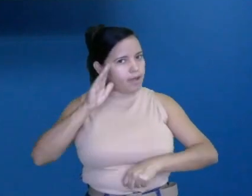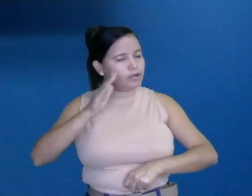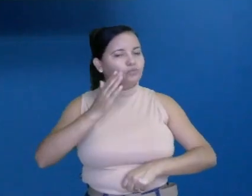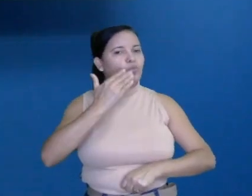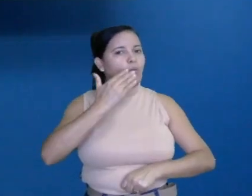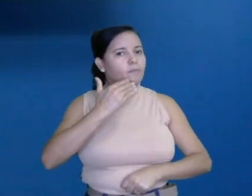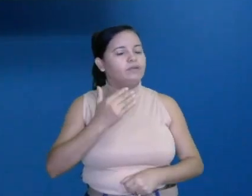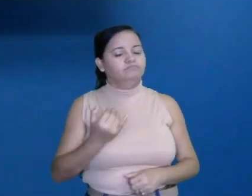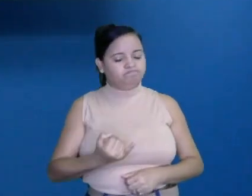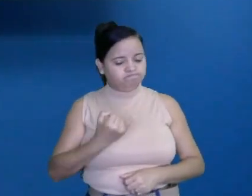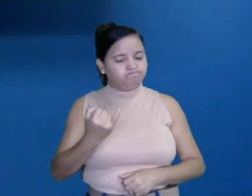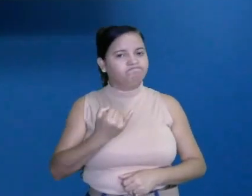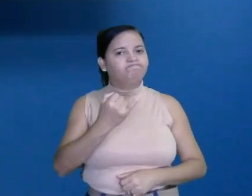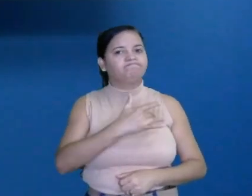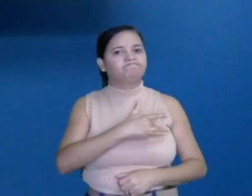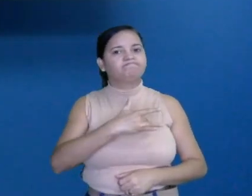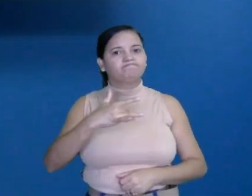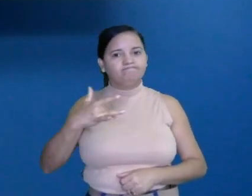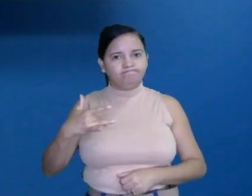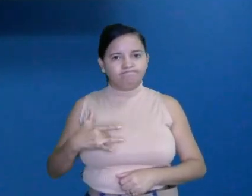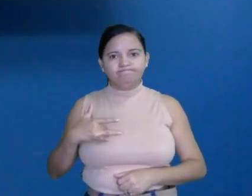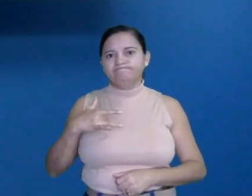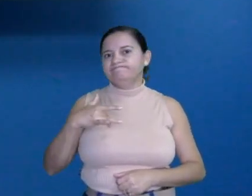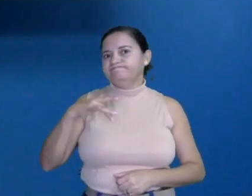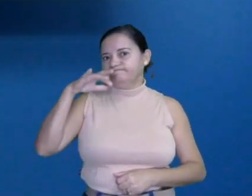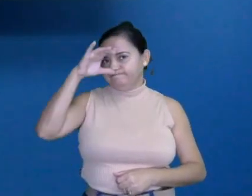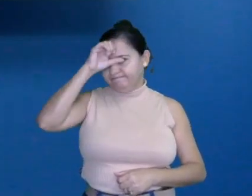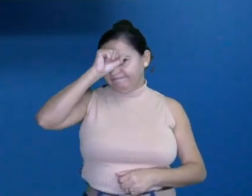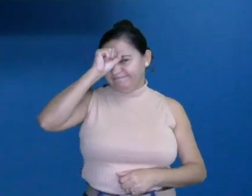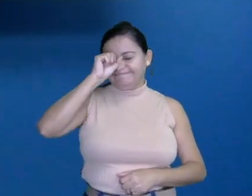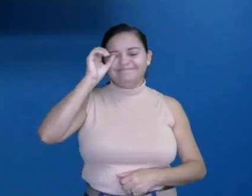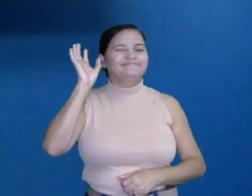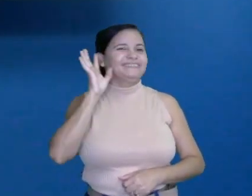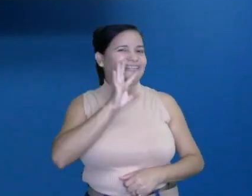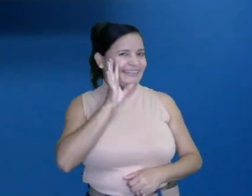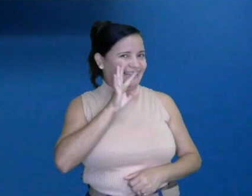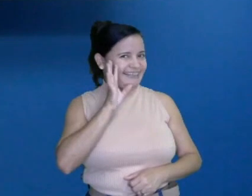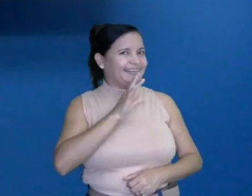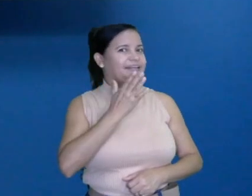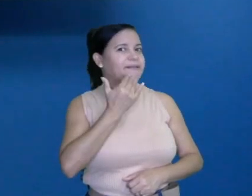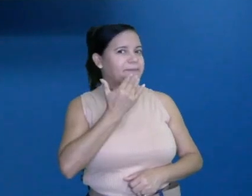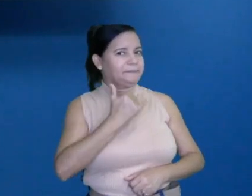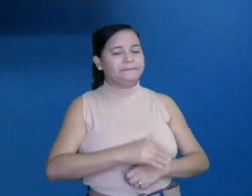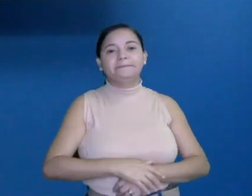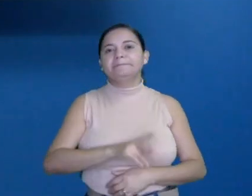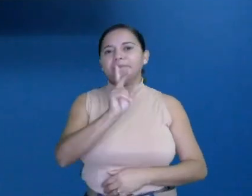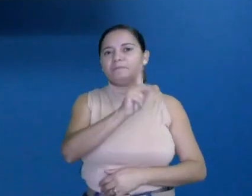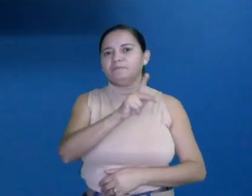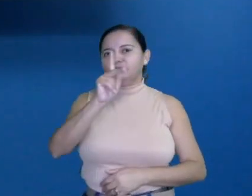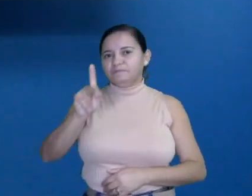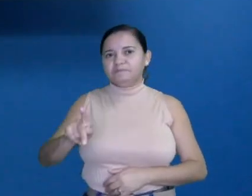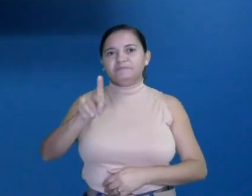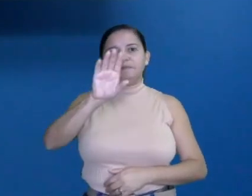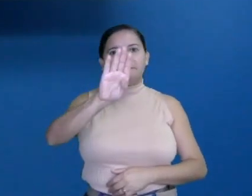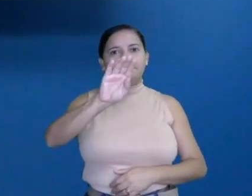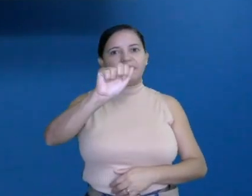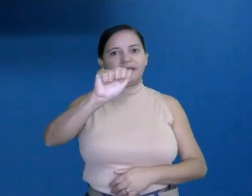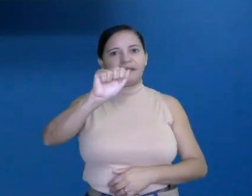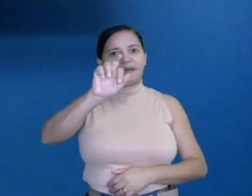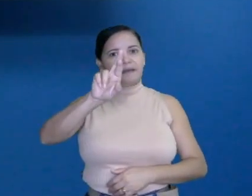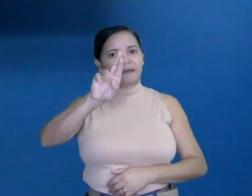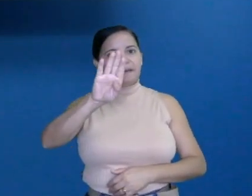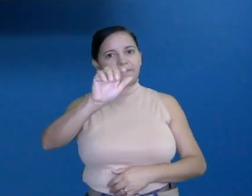alimentação saudável, não é isso? Então hoje nós vamos aprender muita coisa legal sobre ela. Para quem não me conhece ainda, eu sou a professora